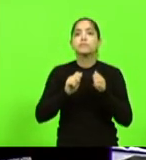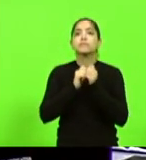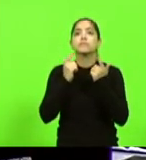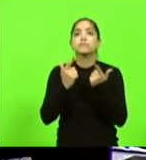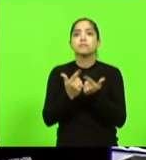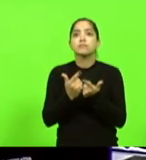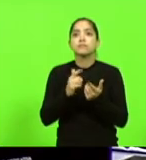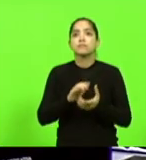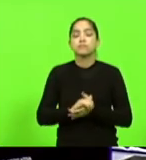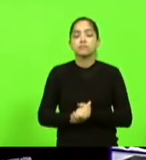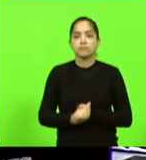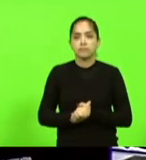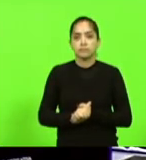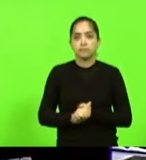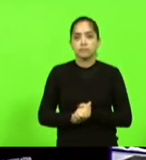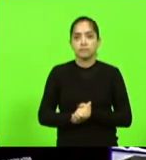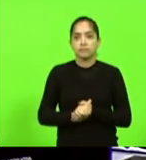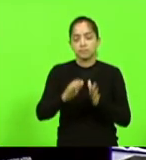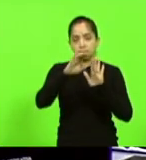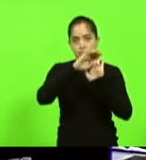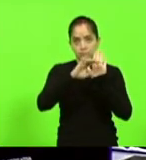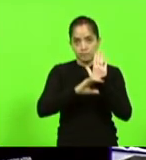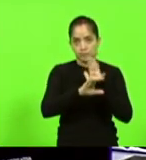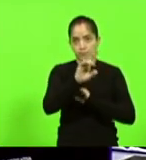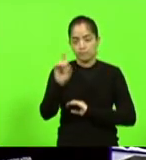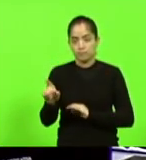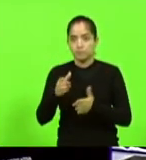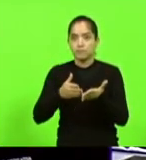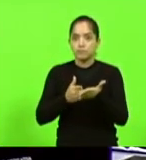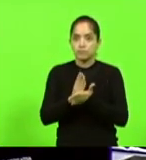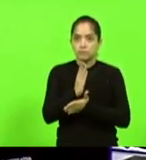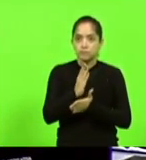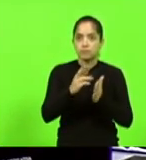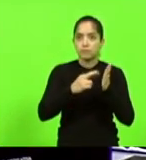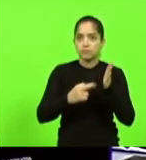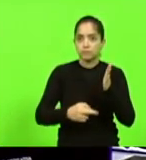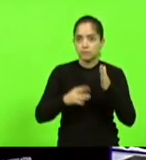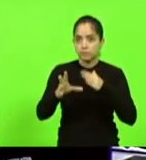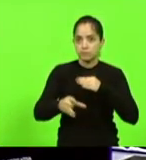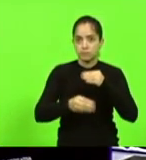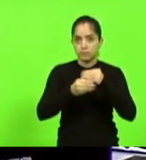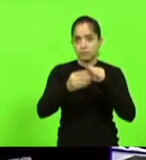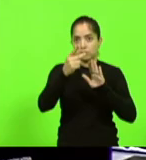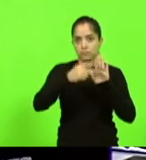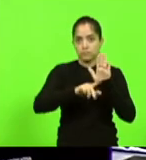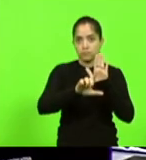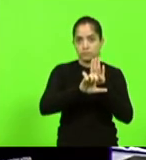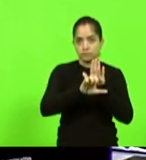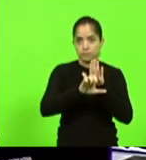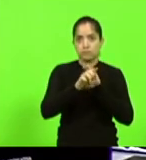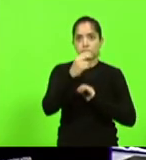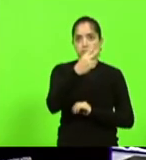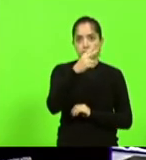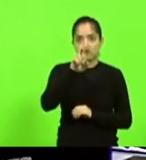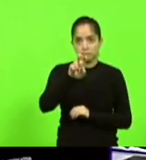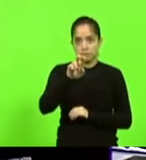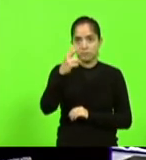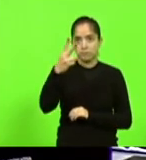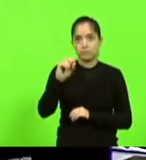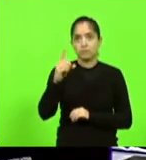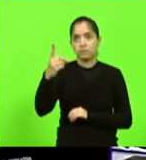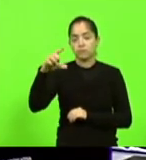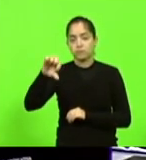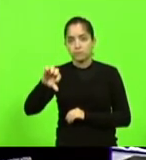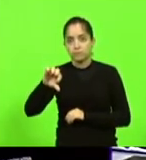sessão extraordinária. Ordem do dia. Foram aprovadas as redações finais zaradas aos projetos de lei 25/2019